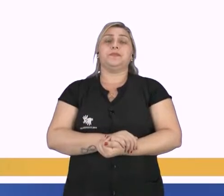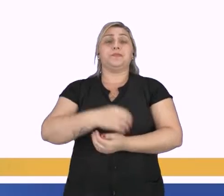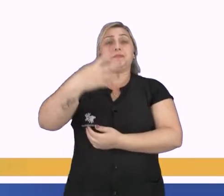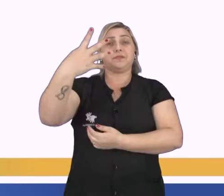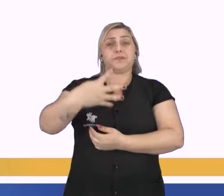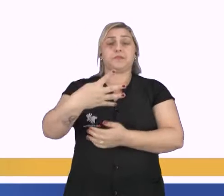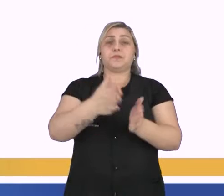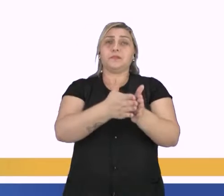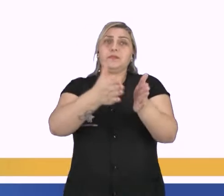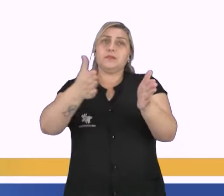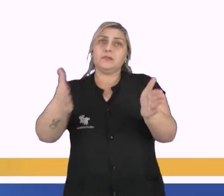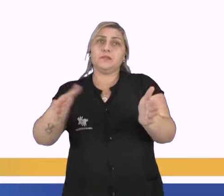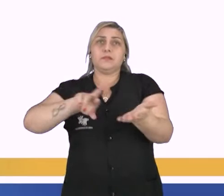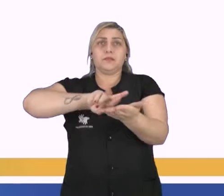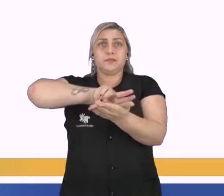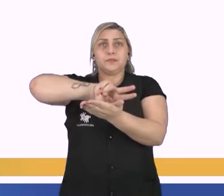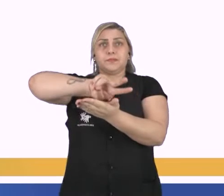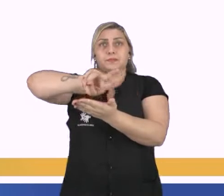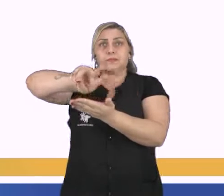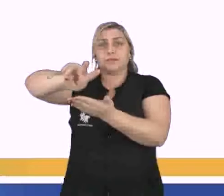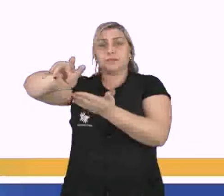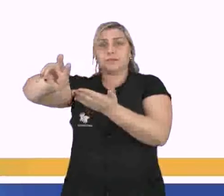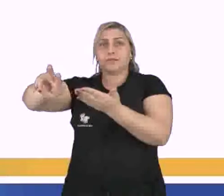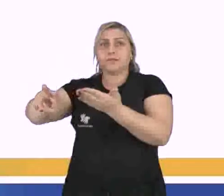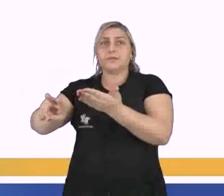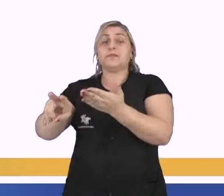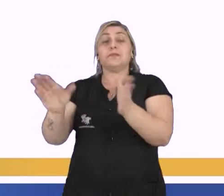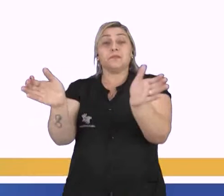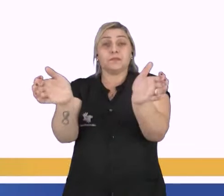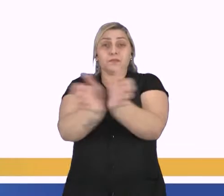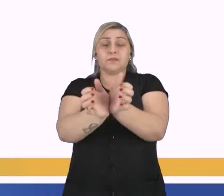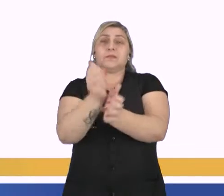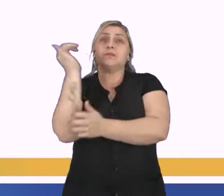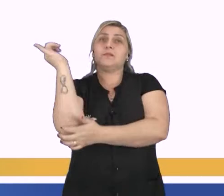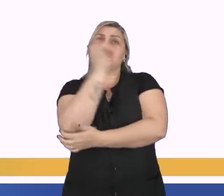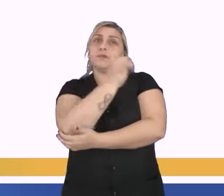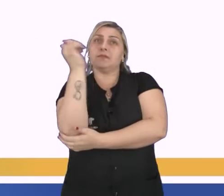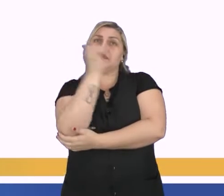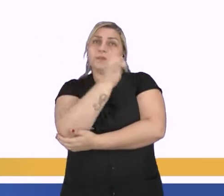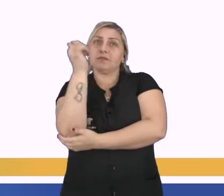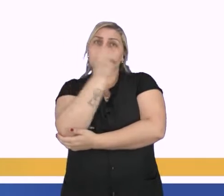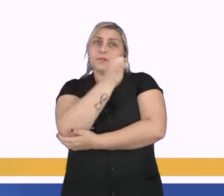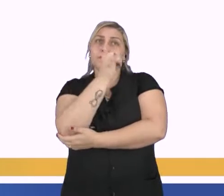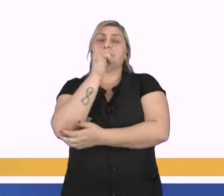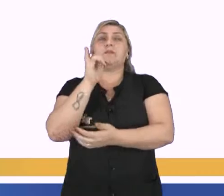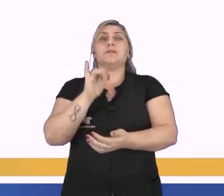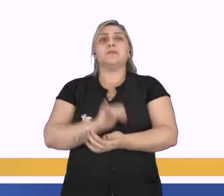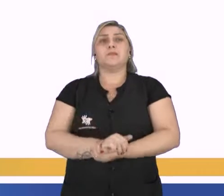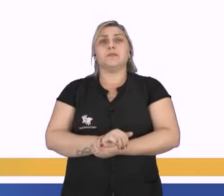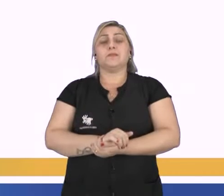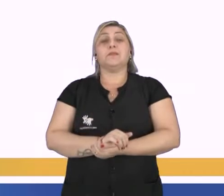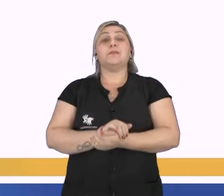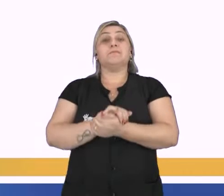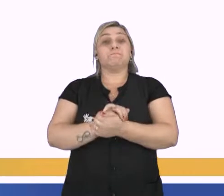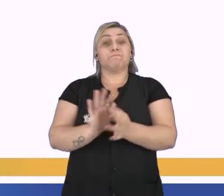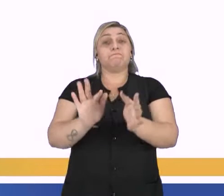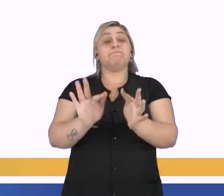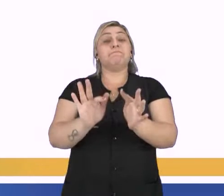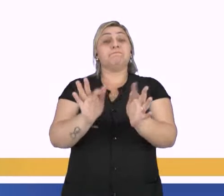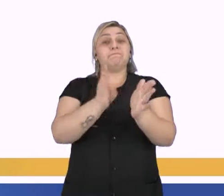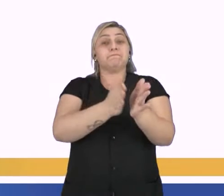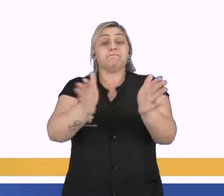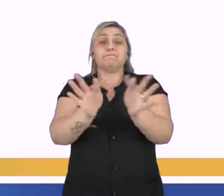quarto período, nós temos aqui, vamos ver, uma oração de período simples, tá